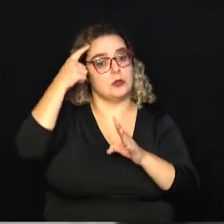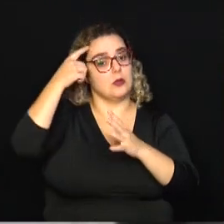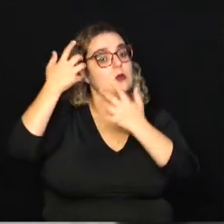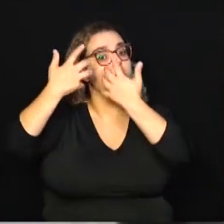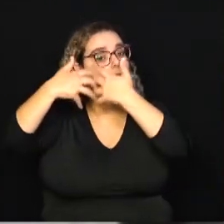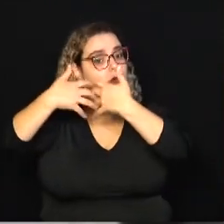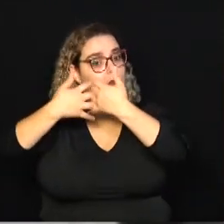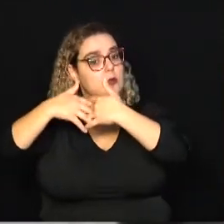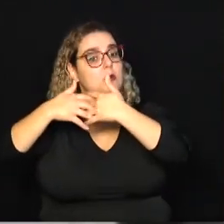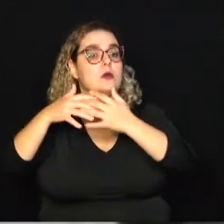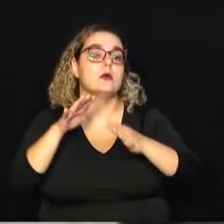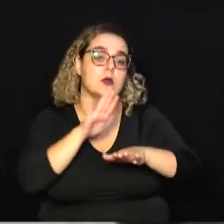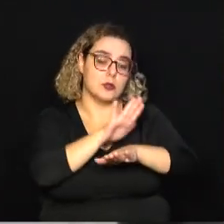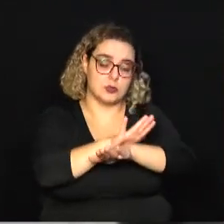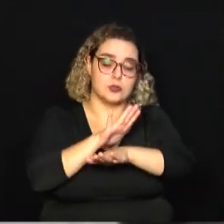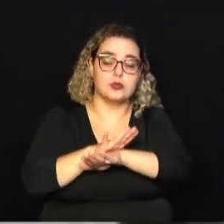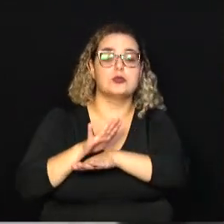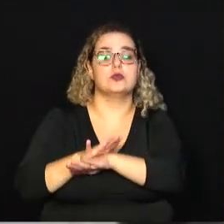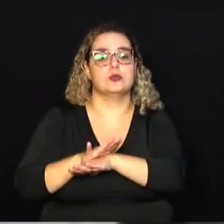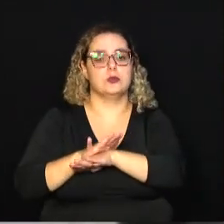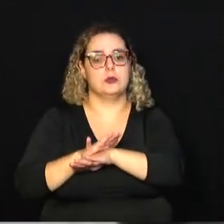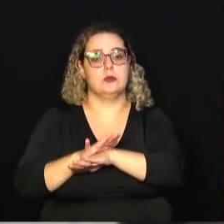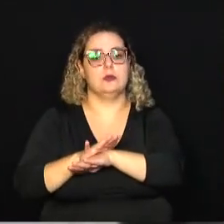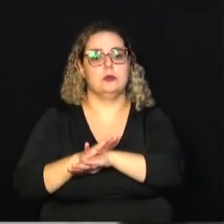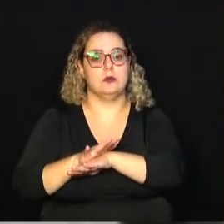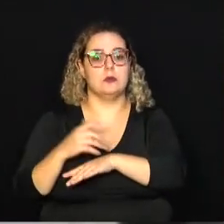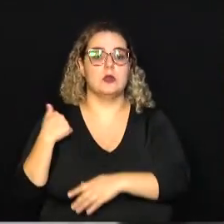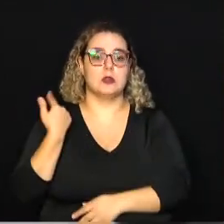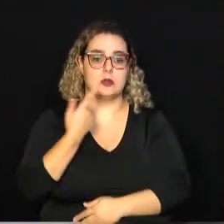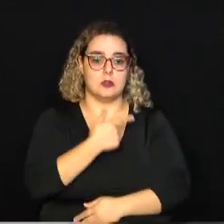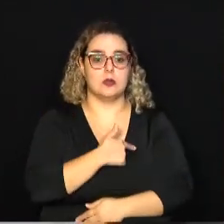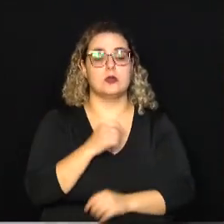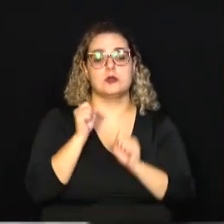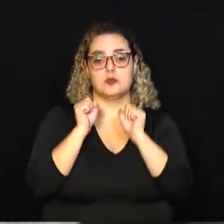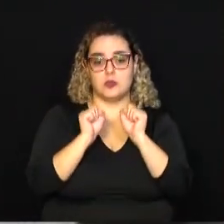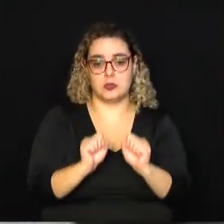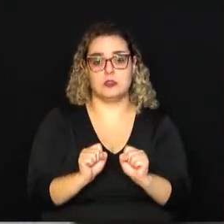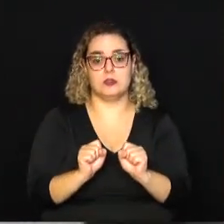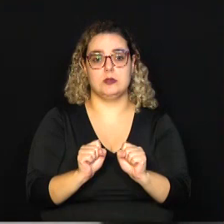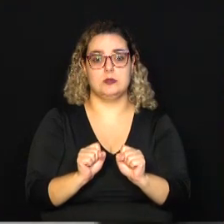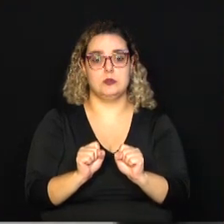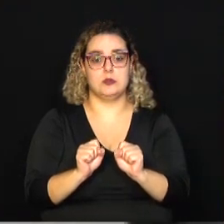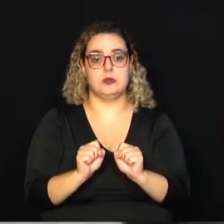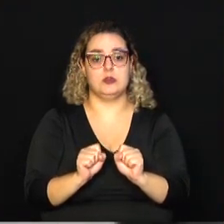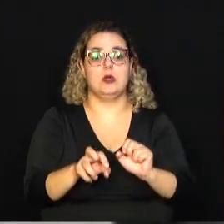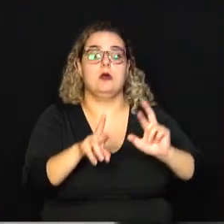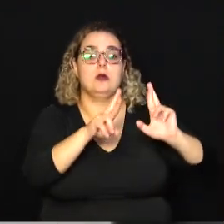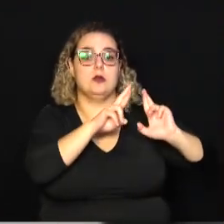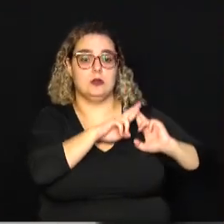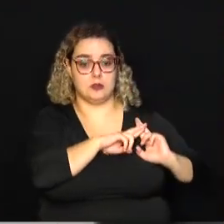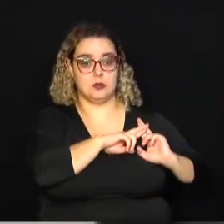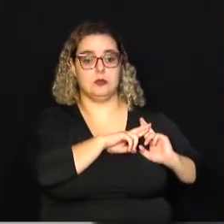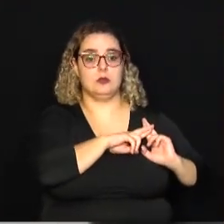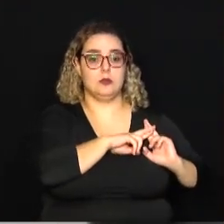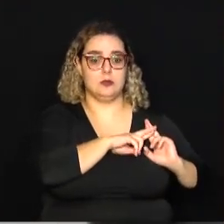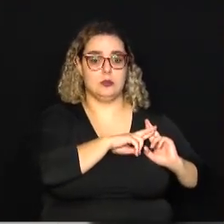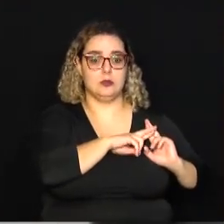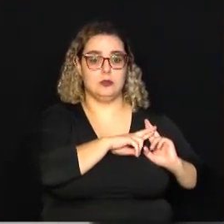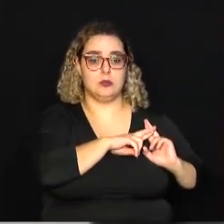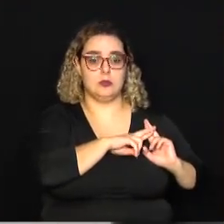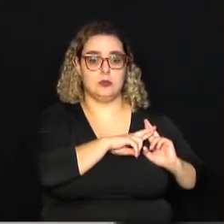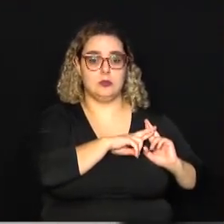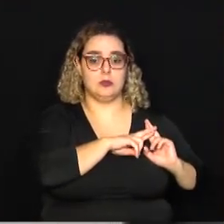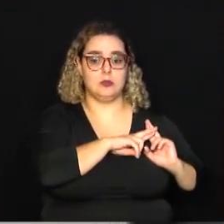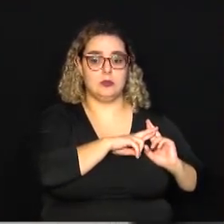e contribuindo para que a gente possa responsabilizar, né,